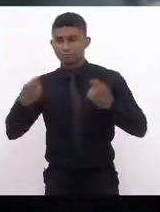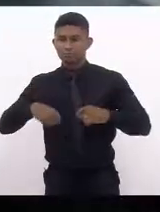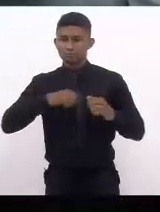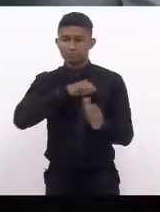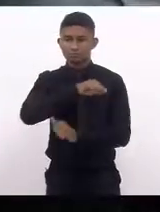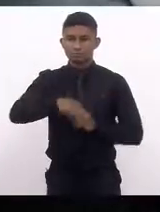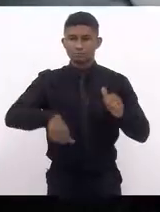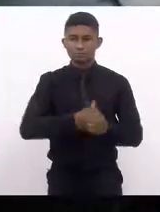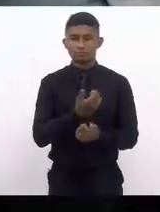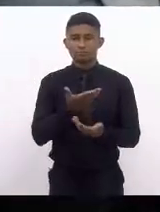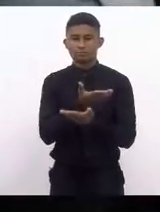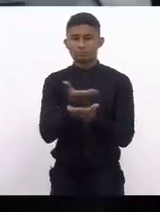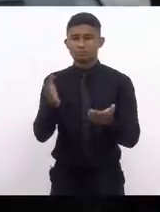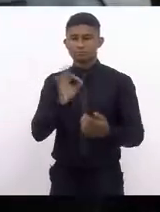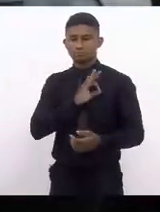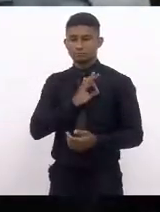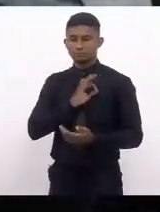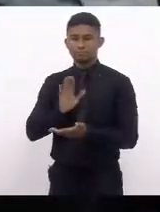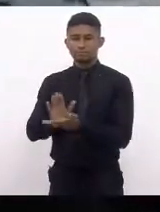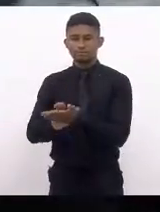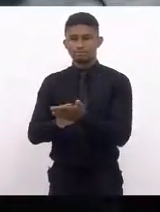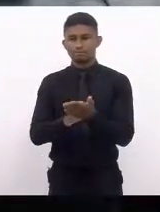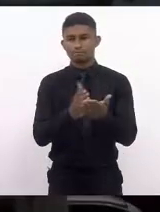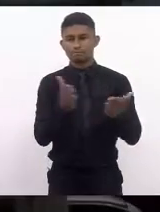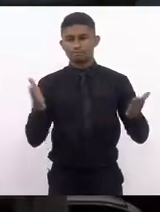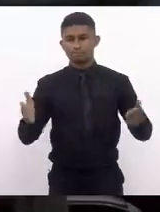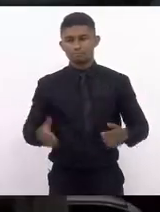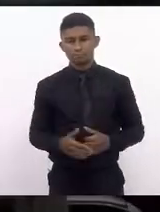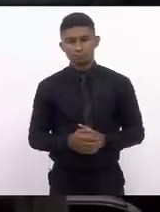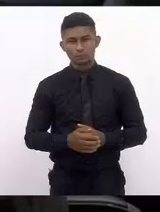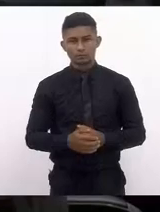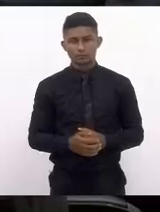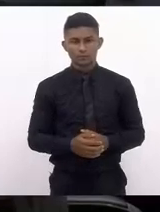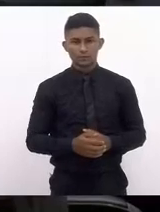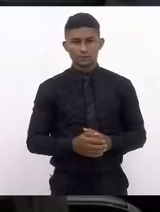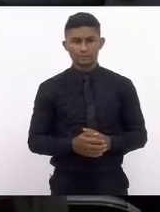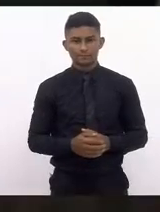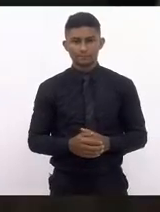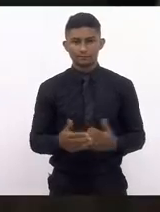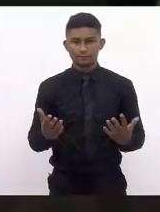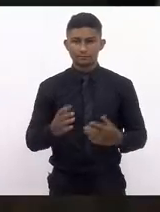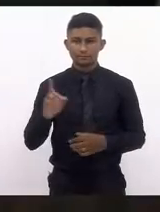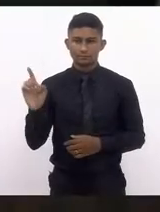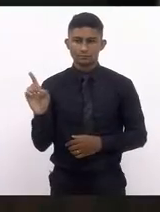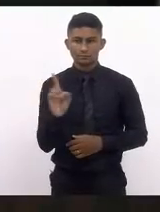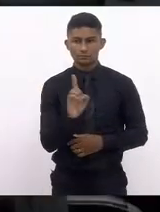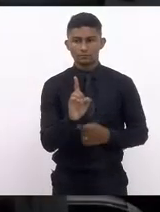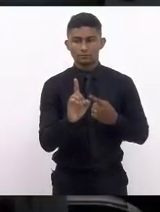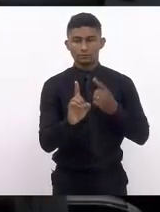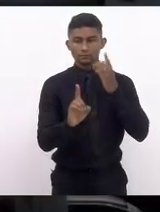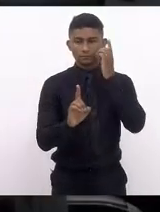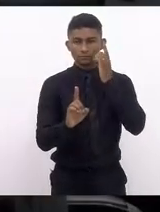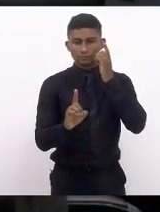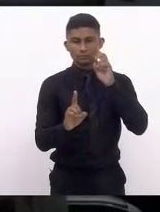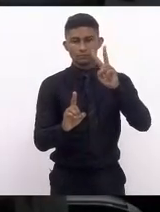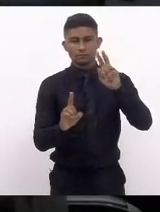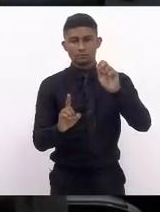ano parabéns à Polícia Militar do Estado do Rio de Janeiro em qual a palavra Deputado Roberto Carneiro